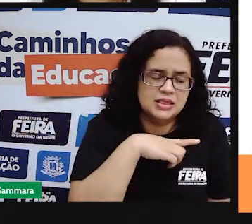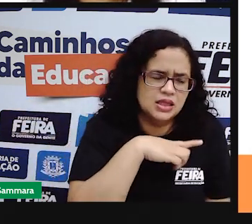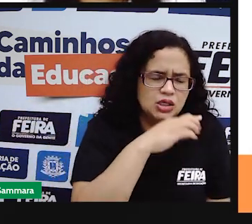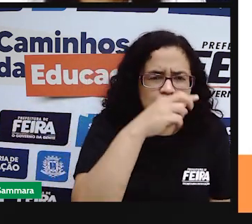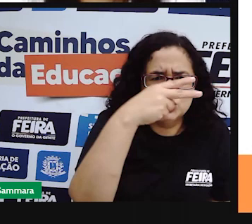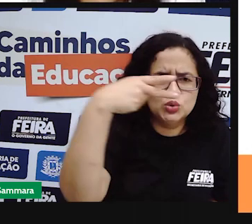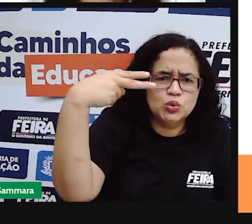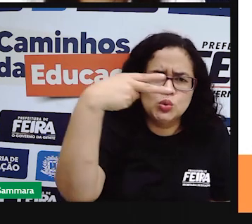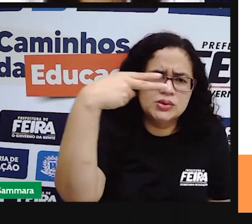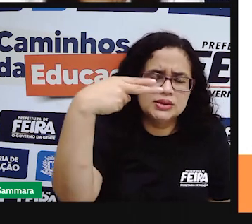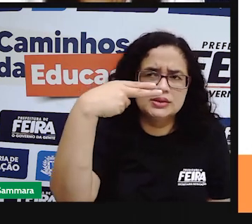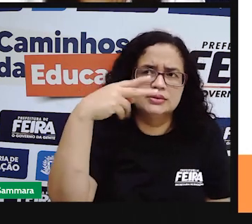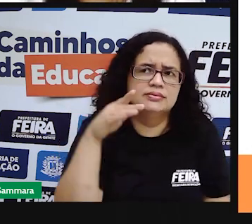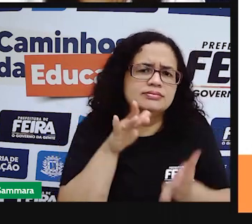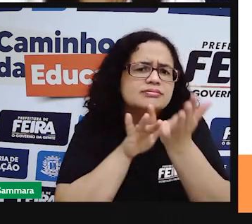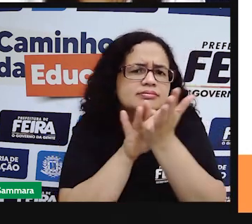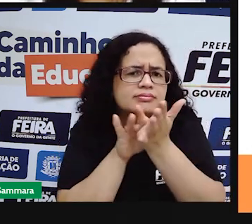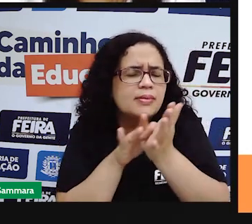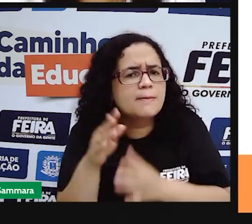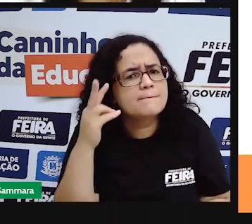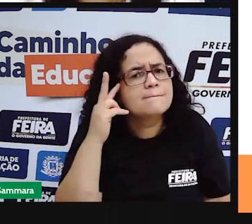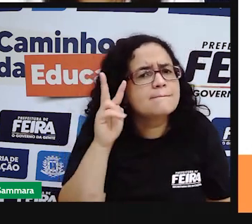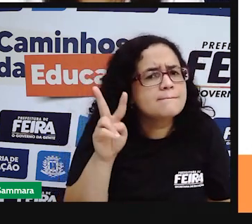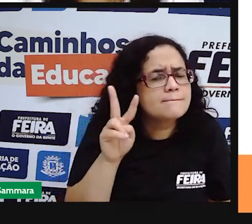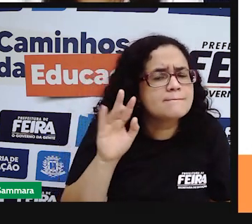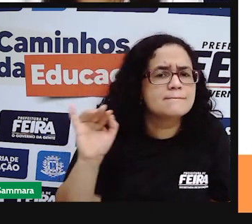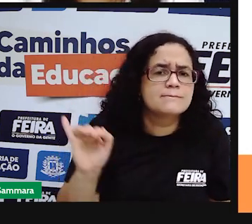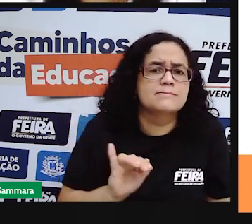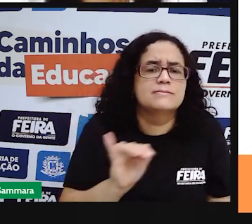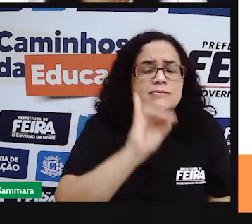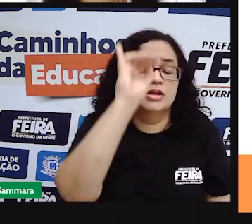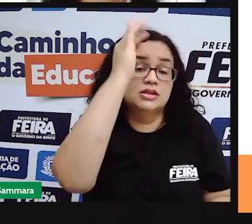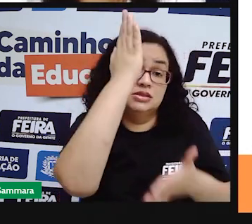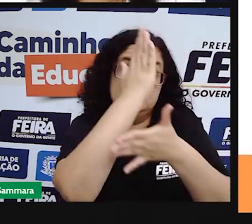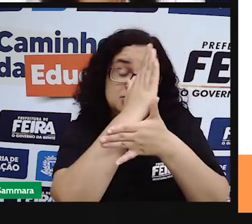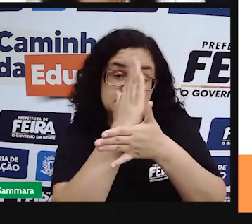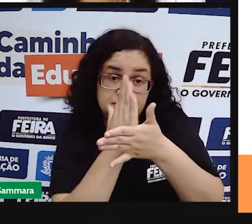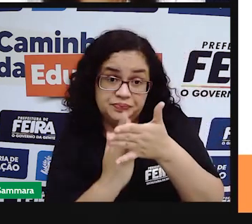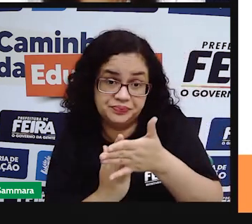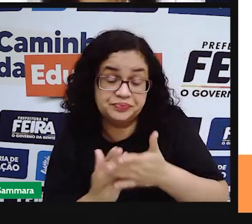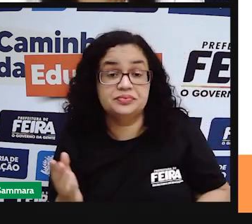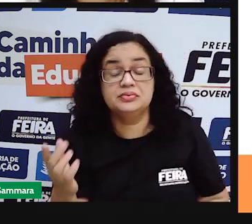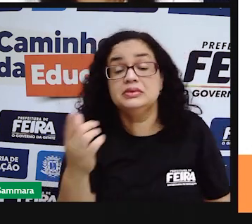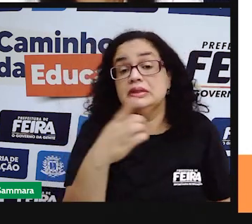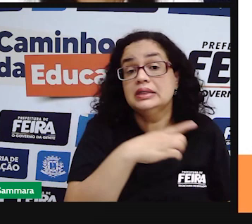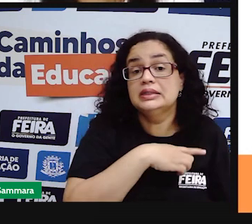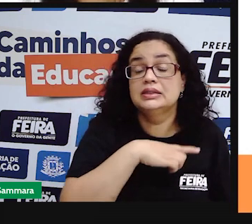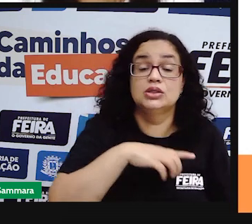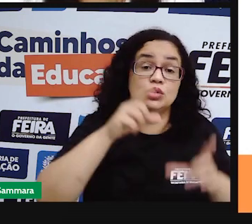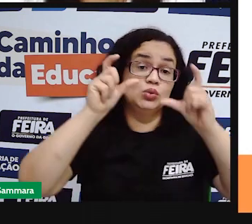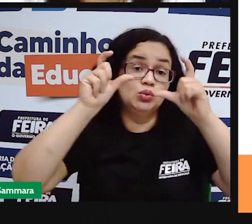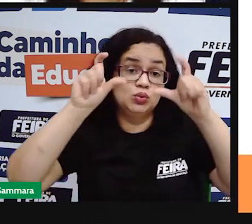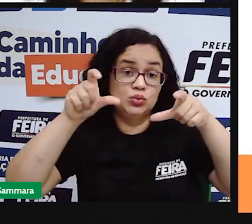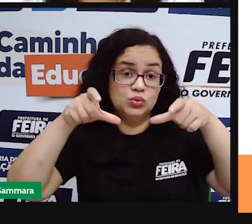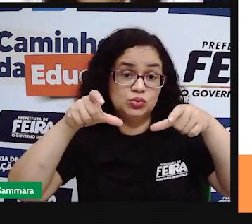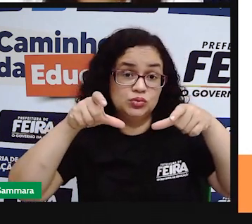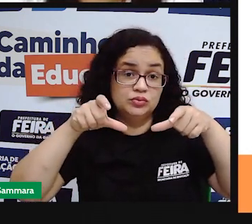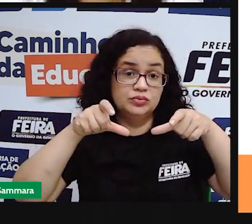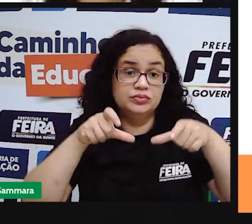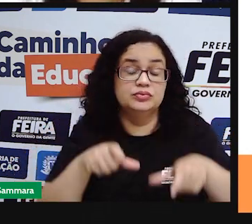imaginárias principais, fazendo essa divisão para permitir a localização daquilo que a gente